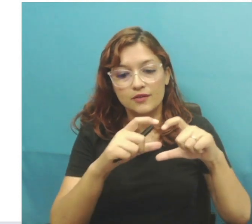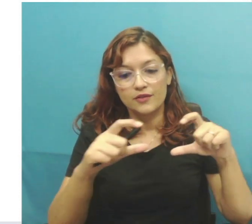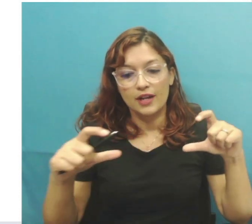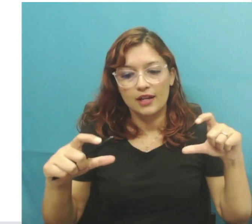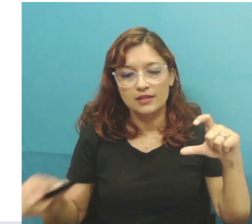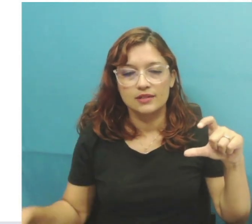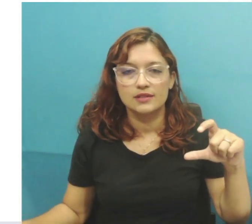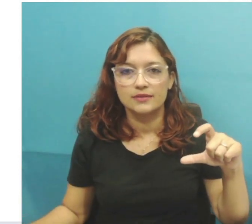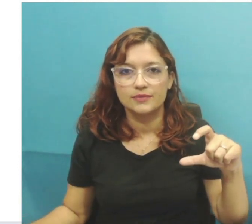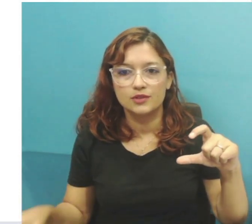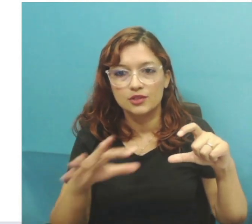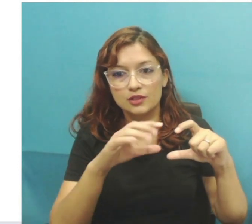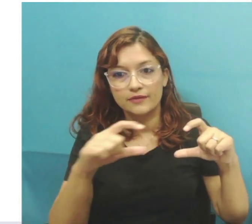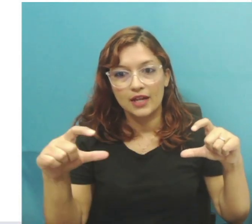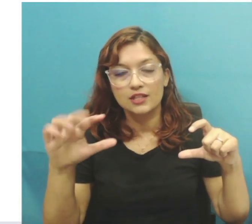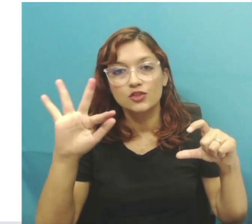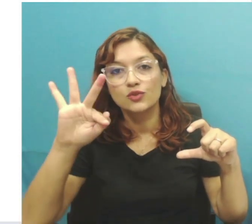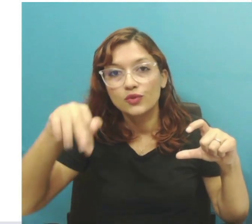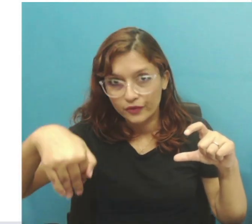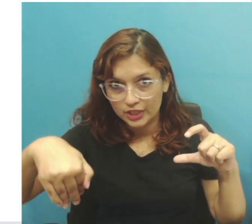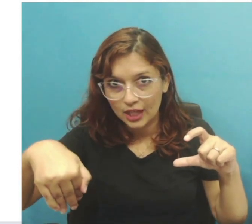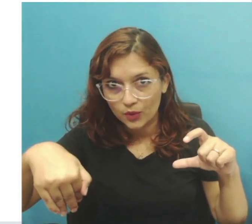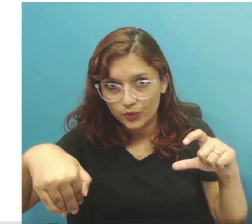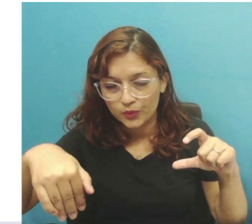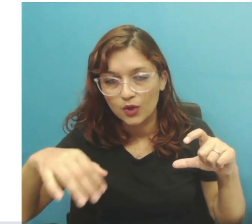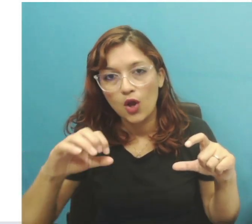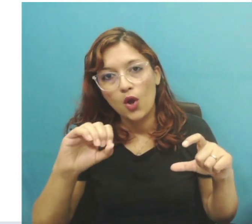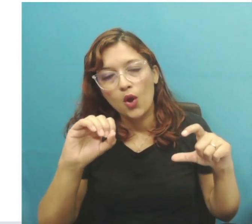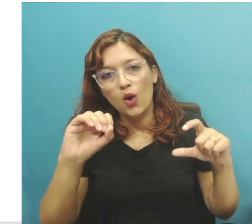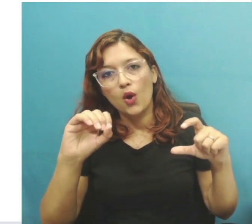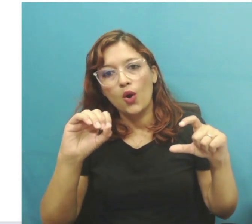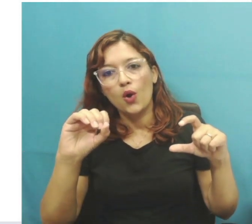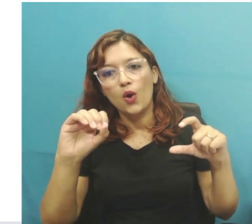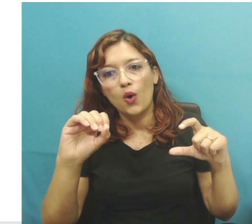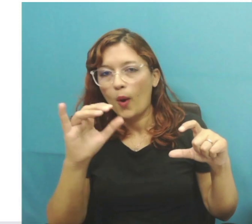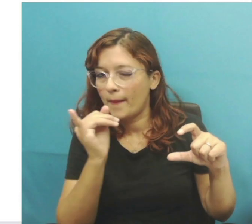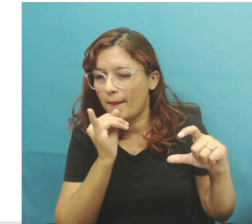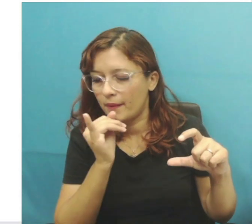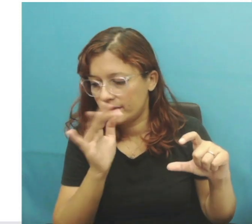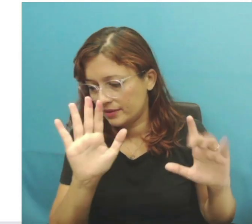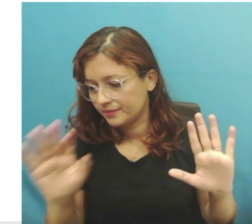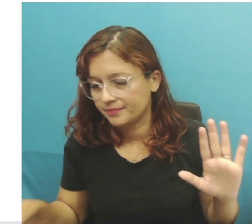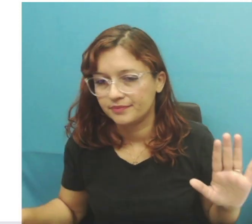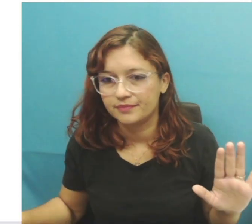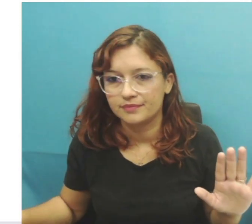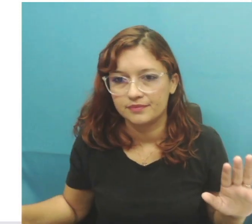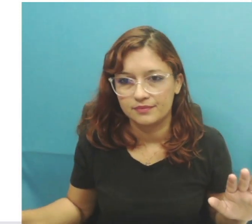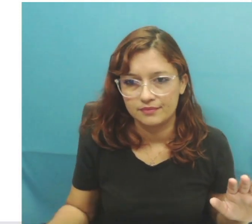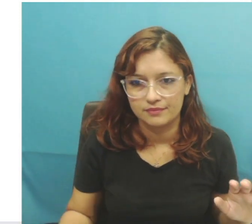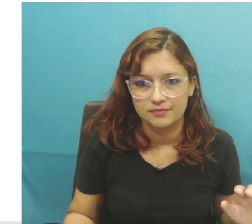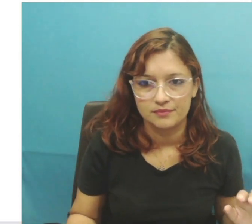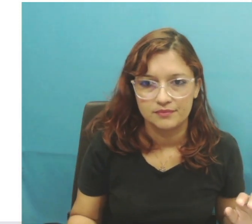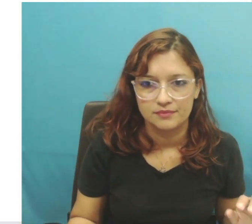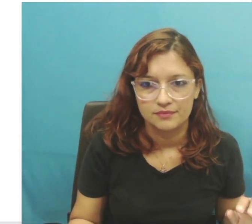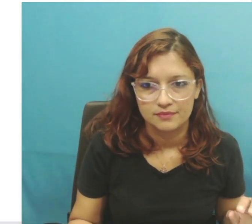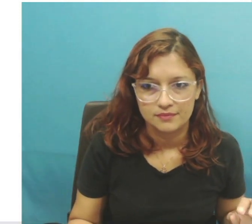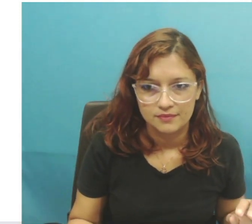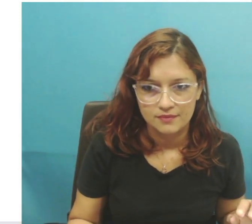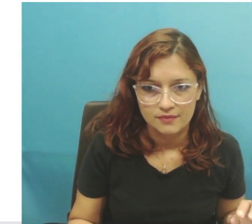Então, mim eu vou usar no final da frase. Ou, por exemplo,